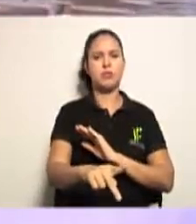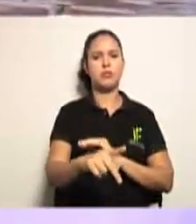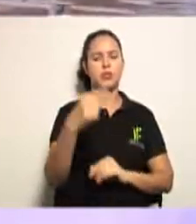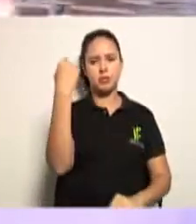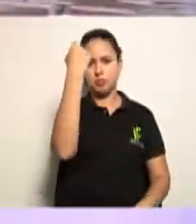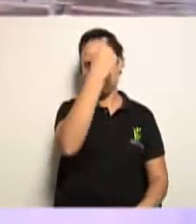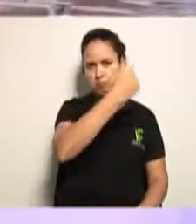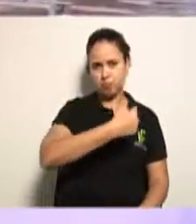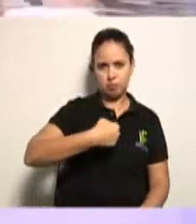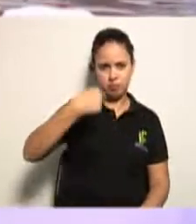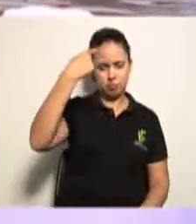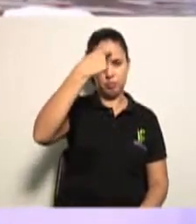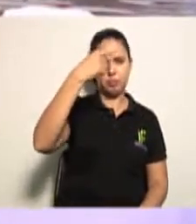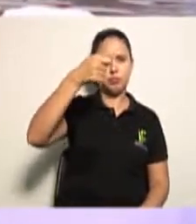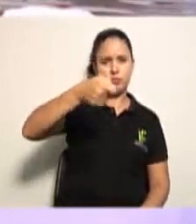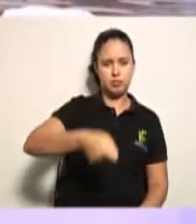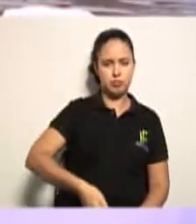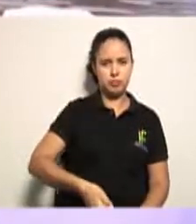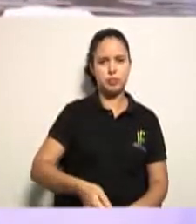mais rígidas.